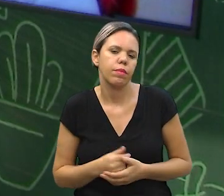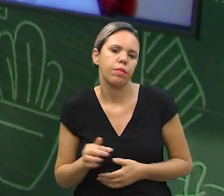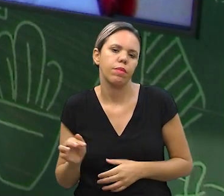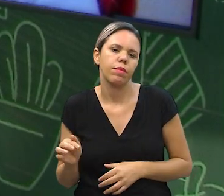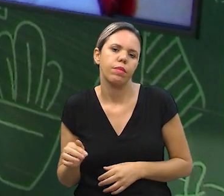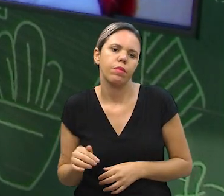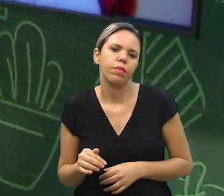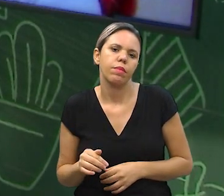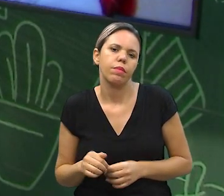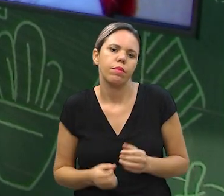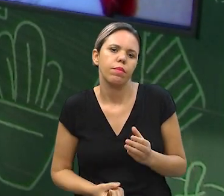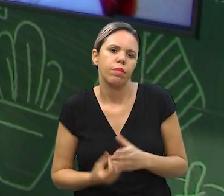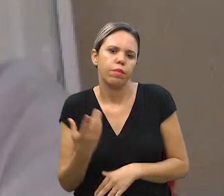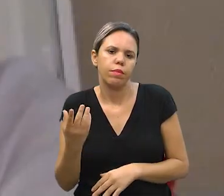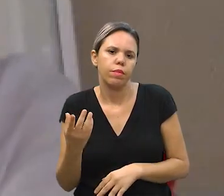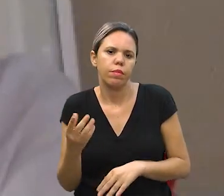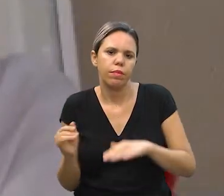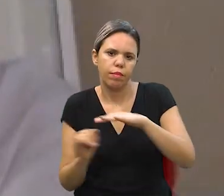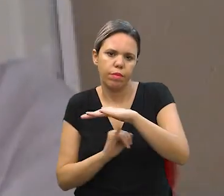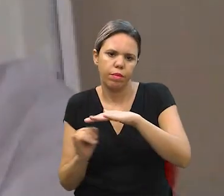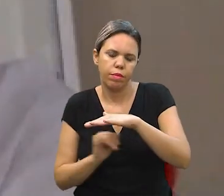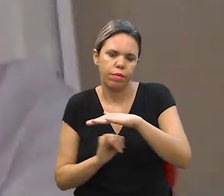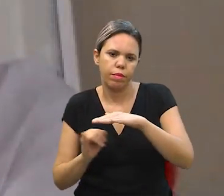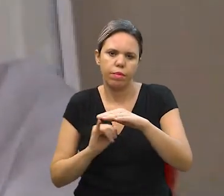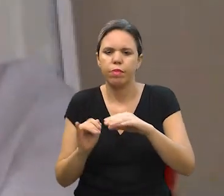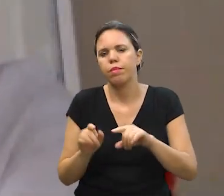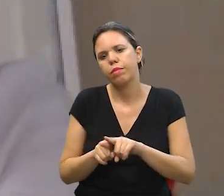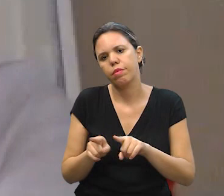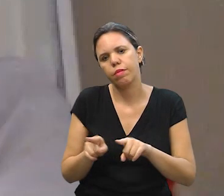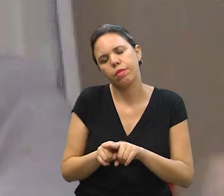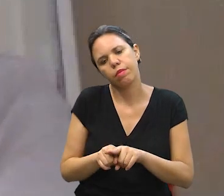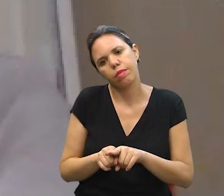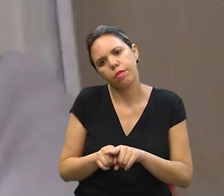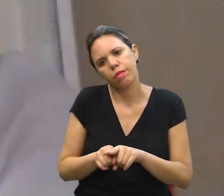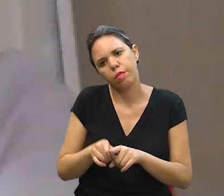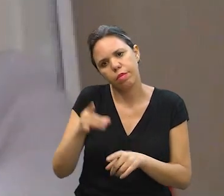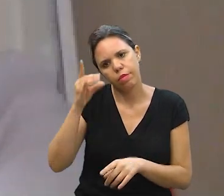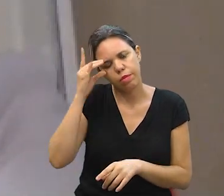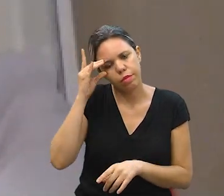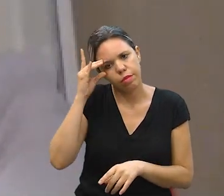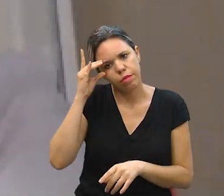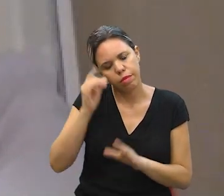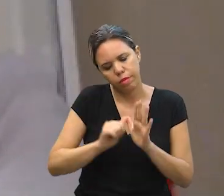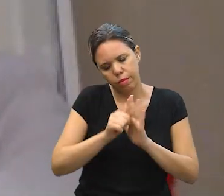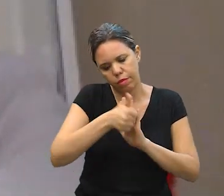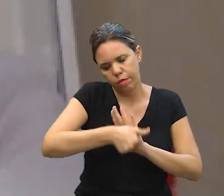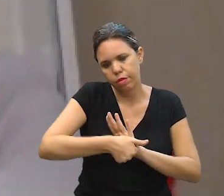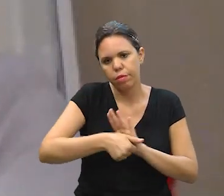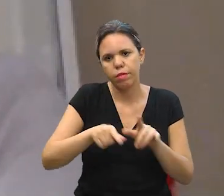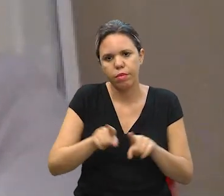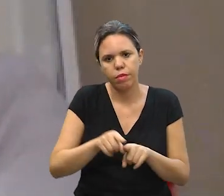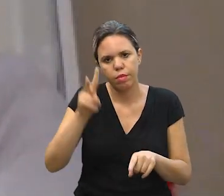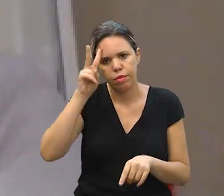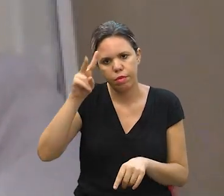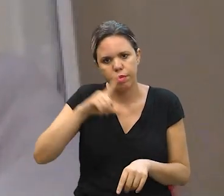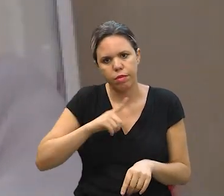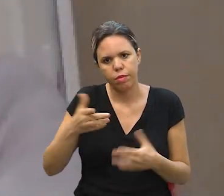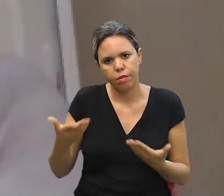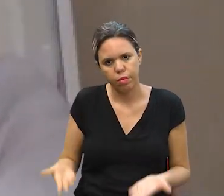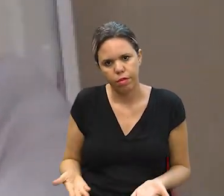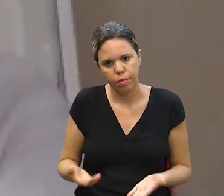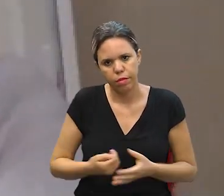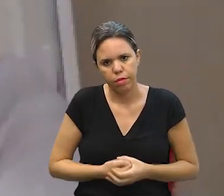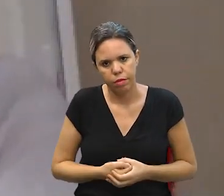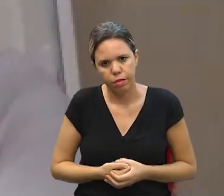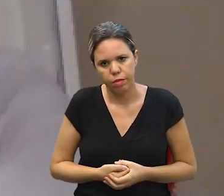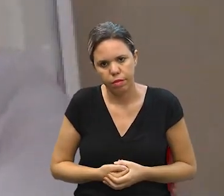a Fundação Síndrome de Down. E essa história a gente tinha que, de